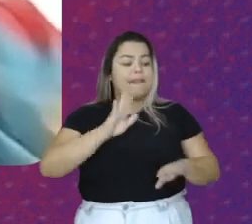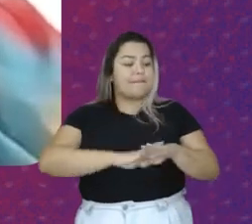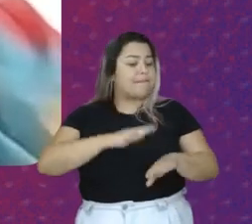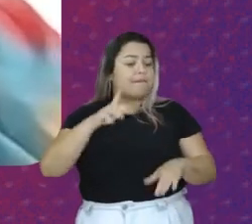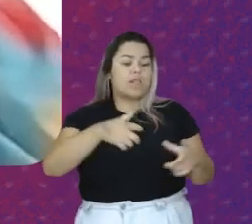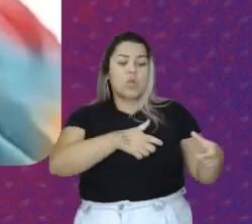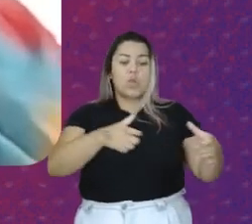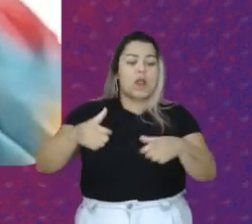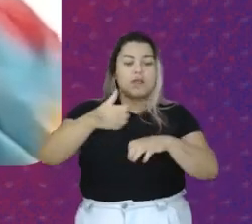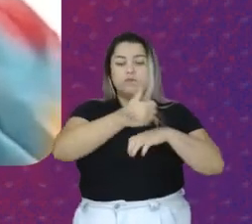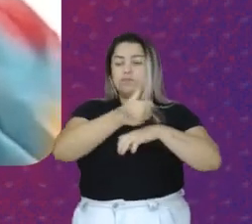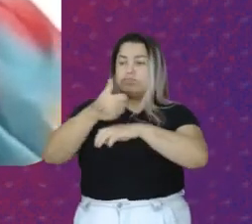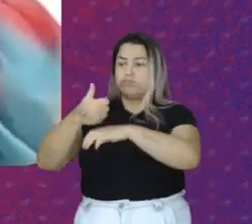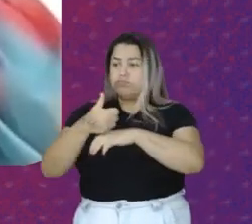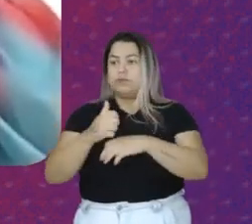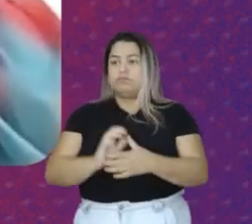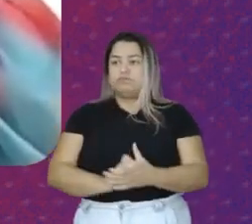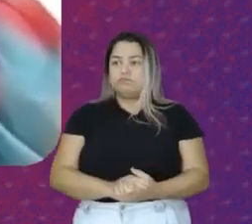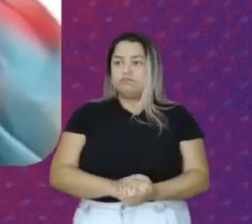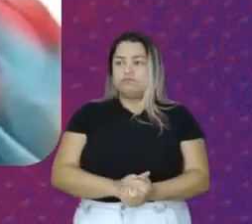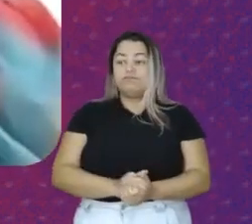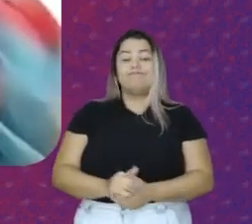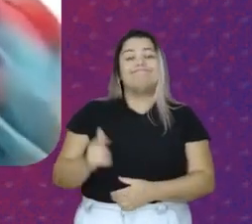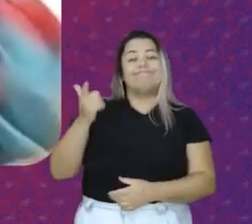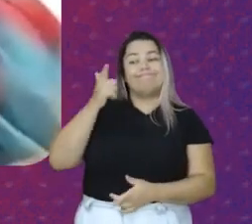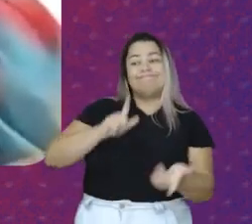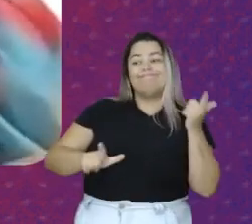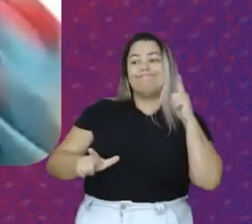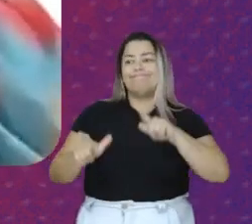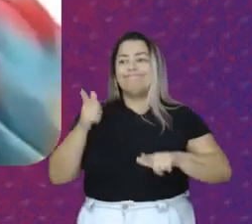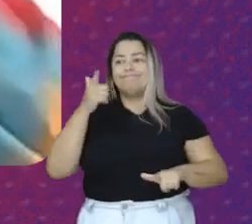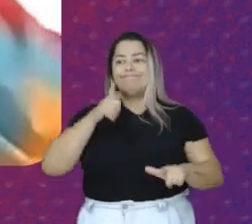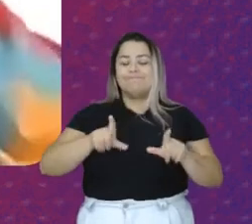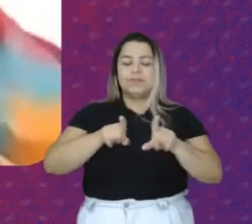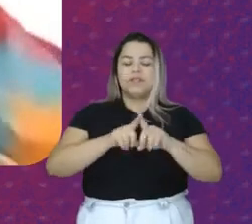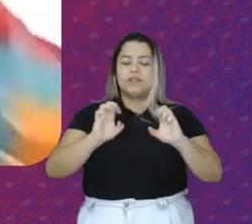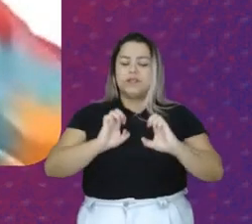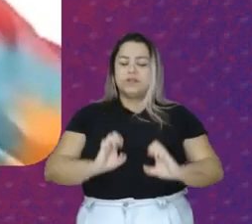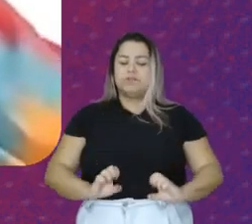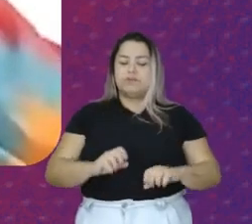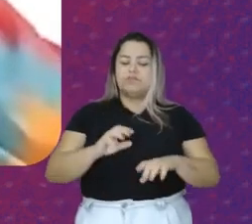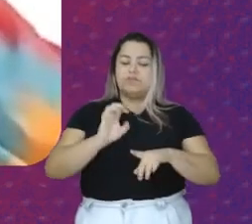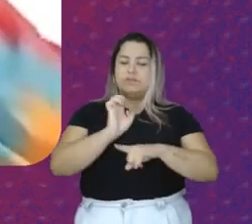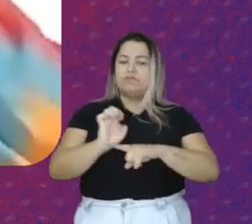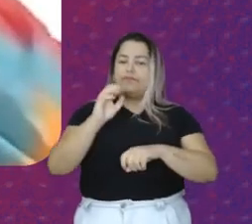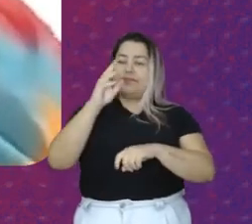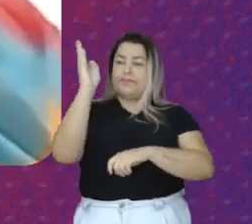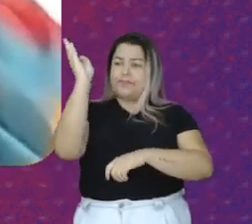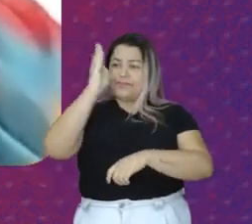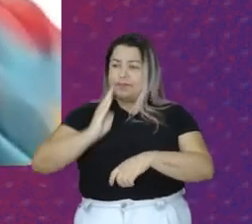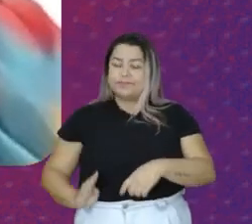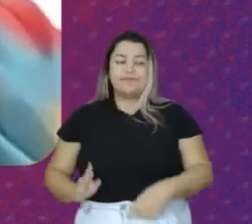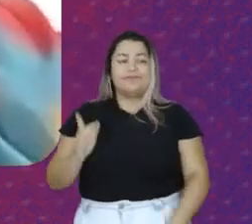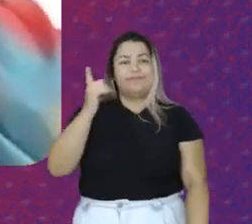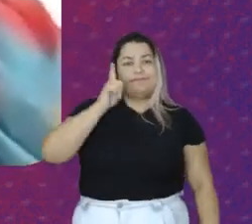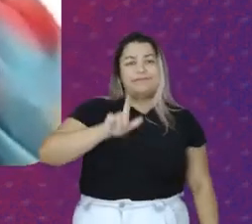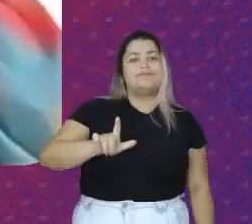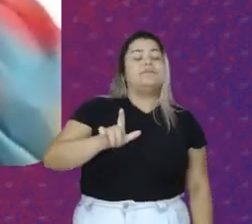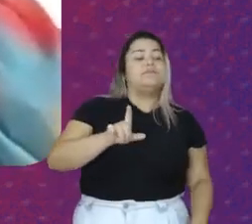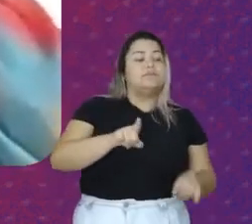nos espaços de poder, que a gente consiga fazer reformas estruturais e estruturantes do Estado brasileiro, que a gente consiga construir